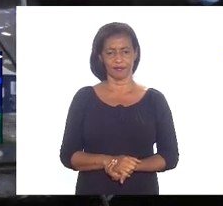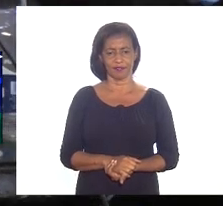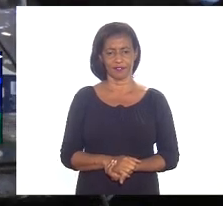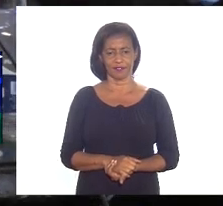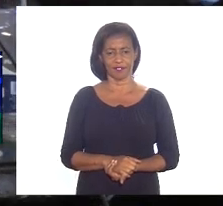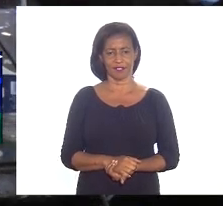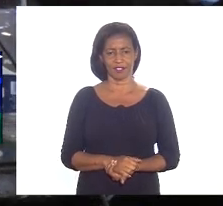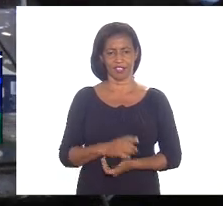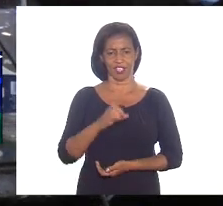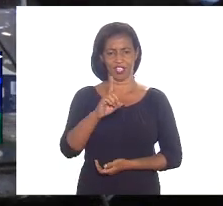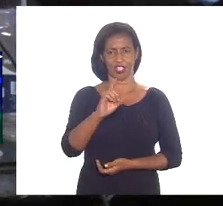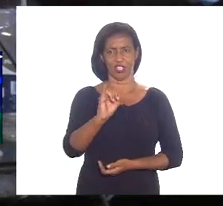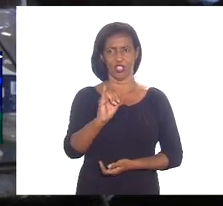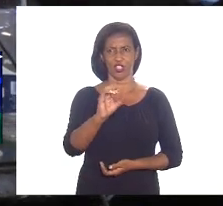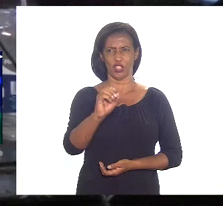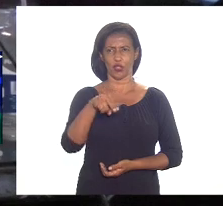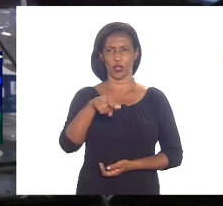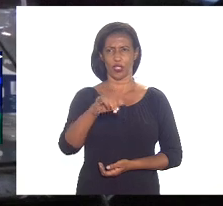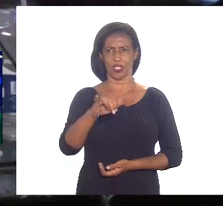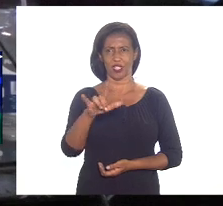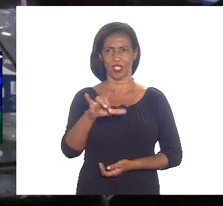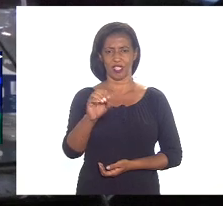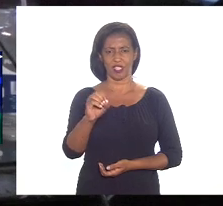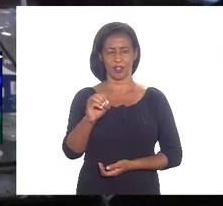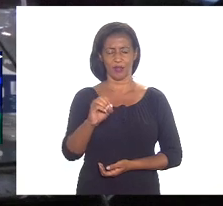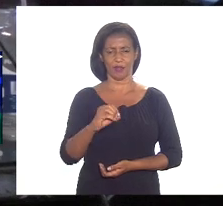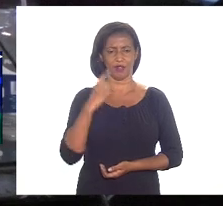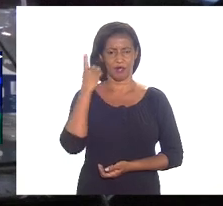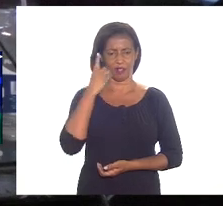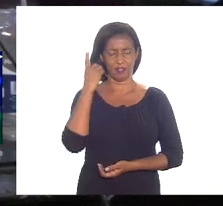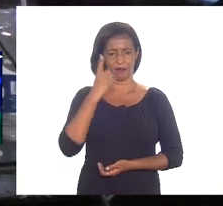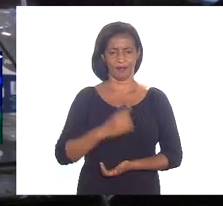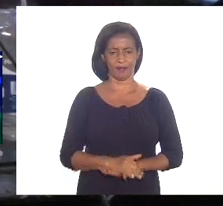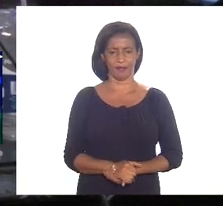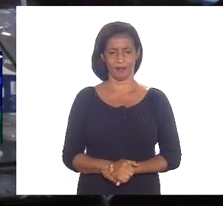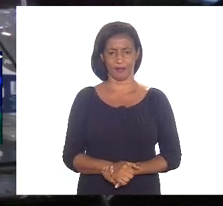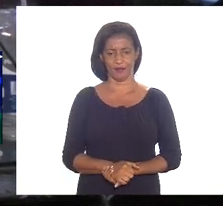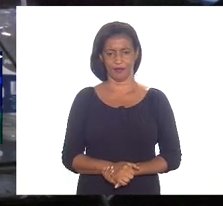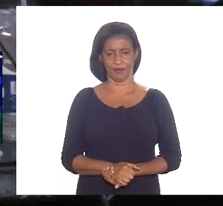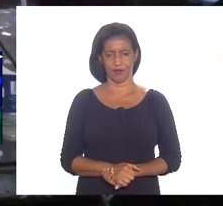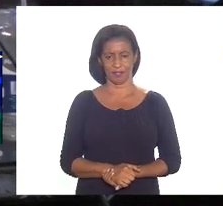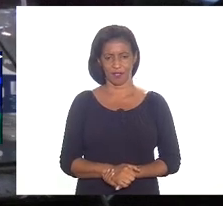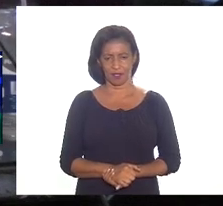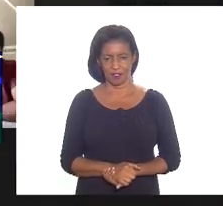Deputado Dionísio Lins o deputado Dionísio Lins